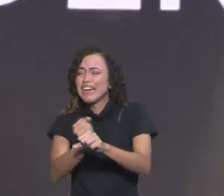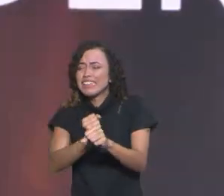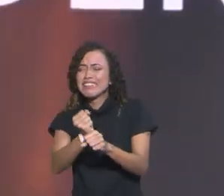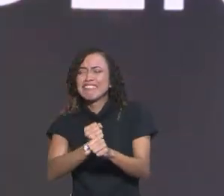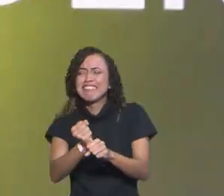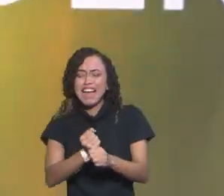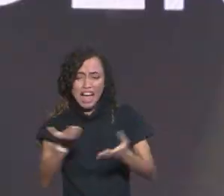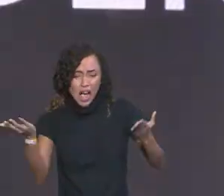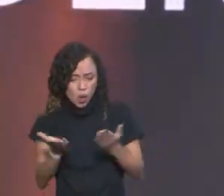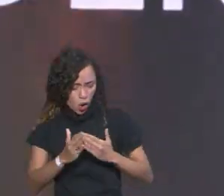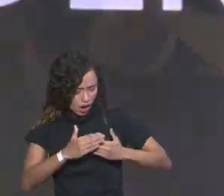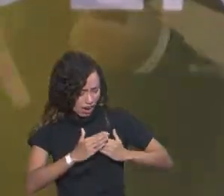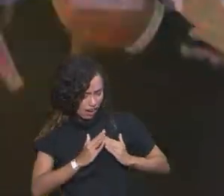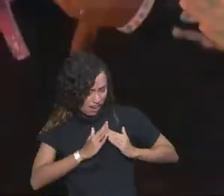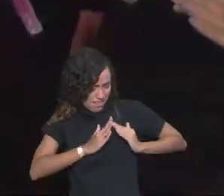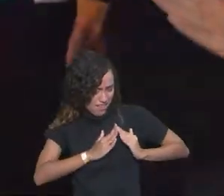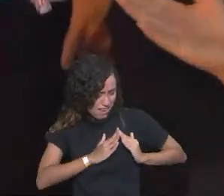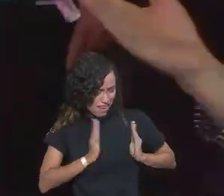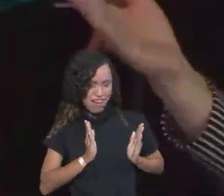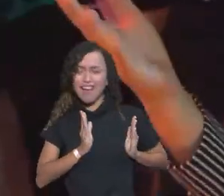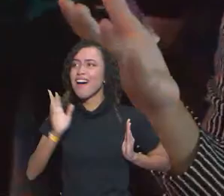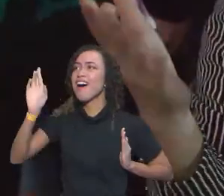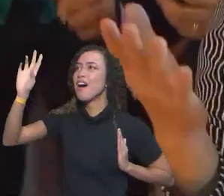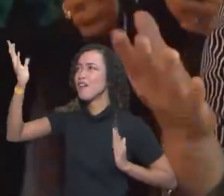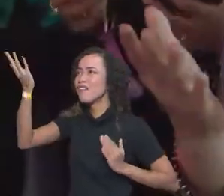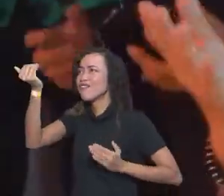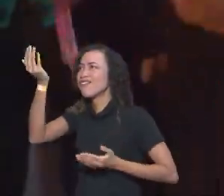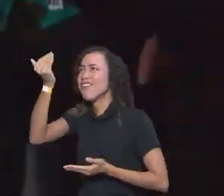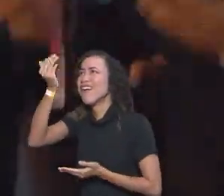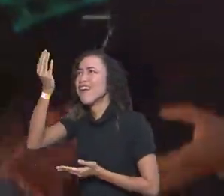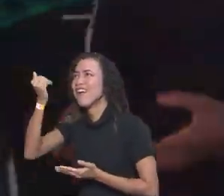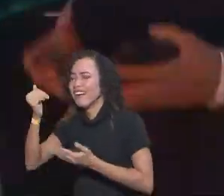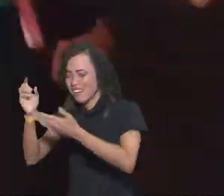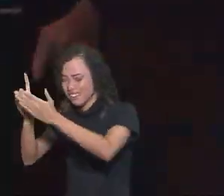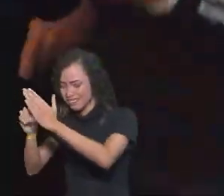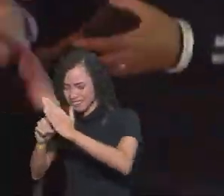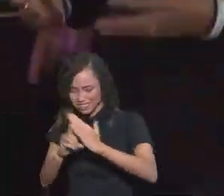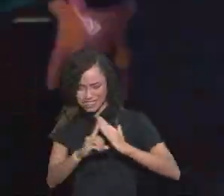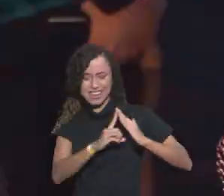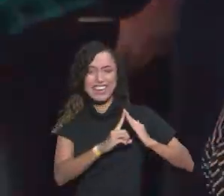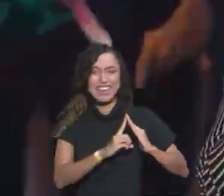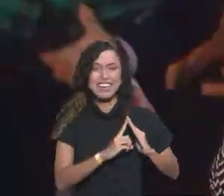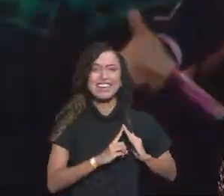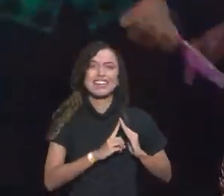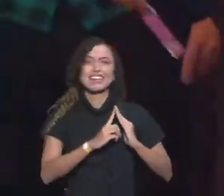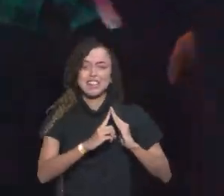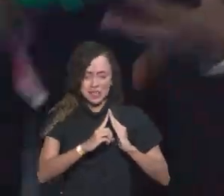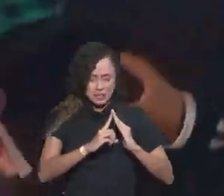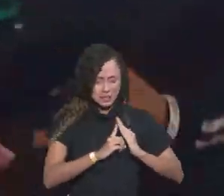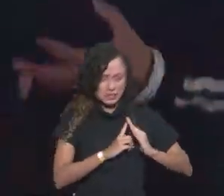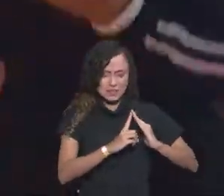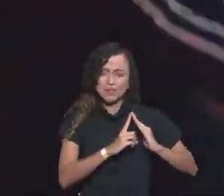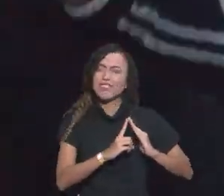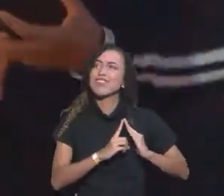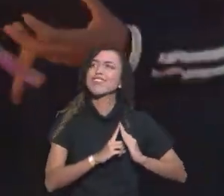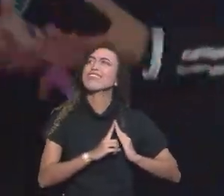eu abro a minha casa pode ir morar aqui